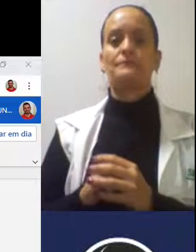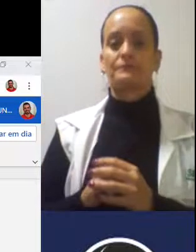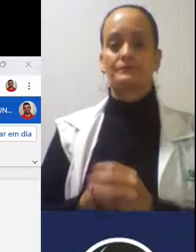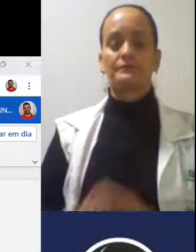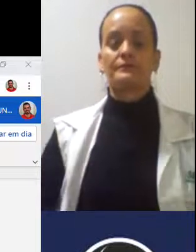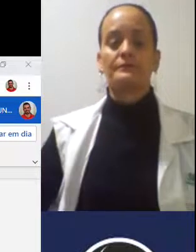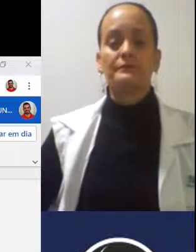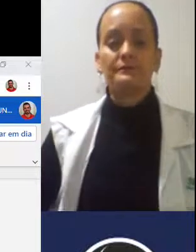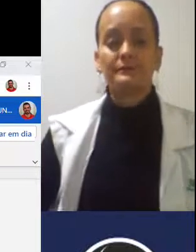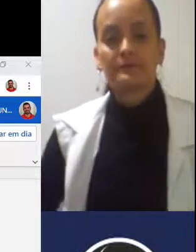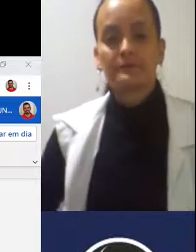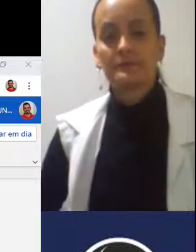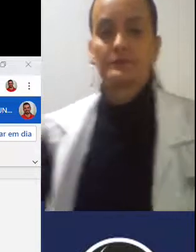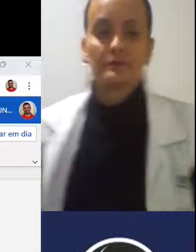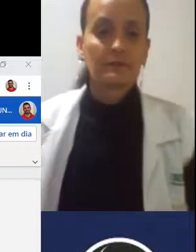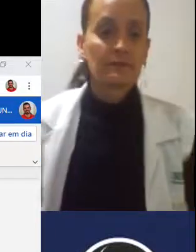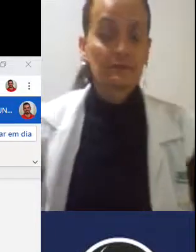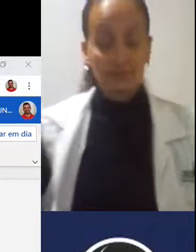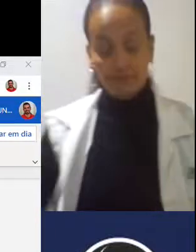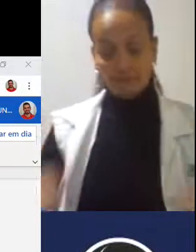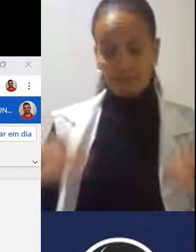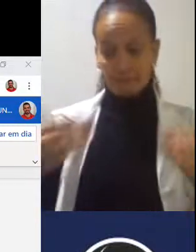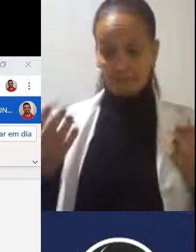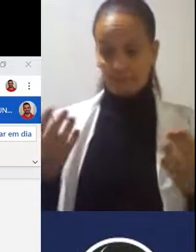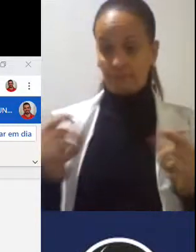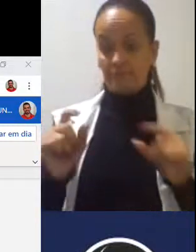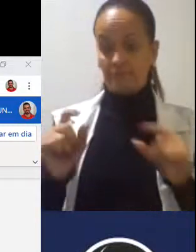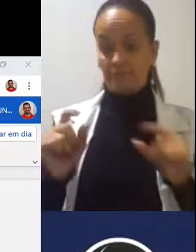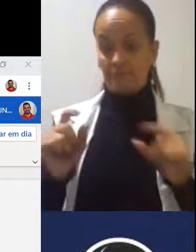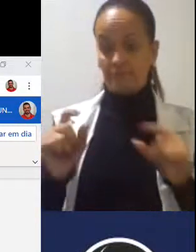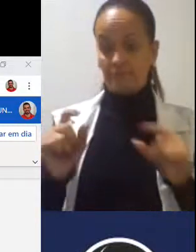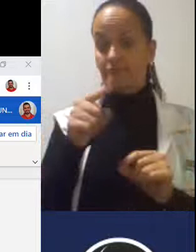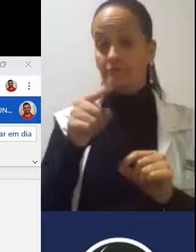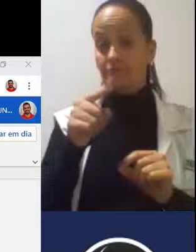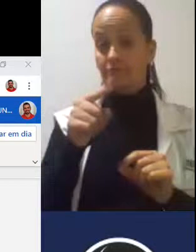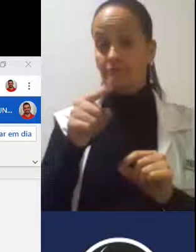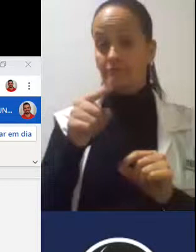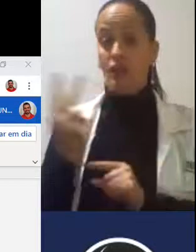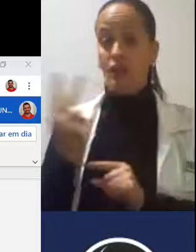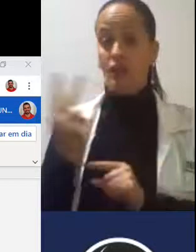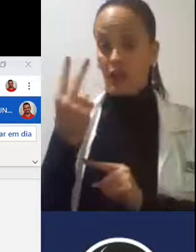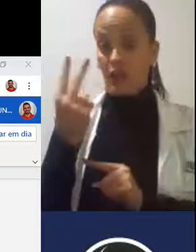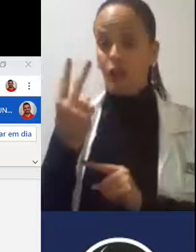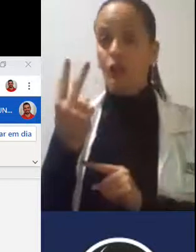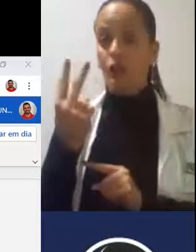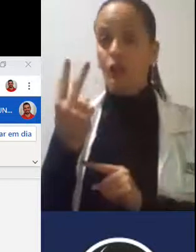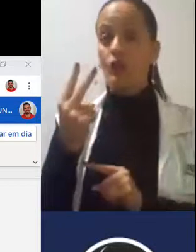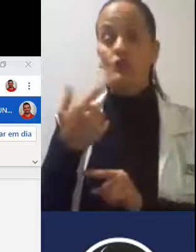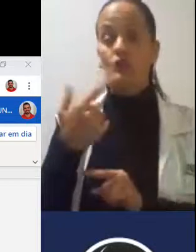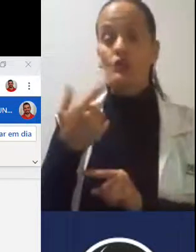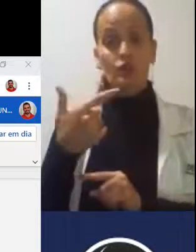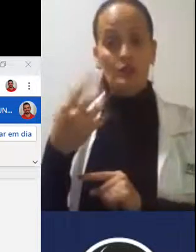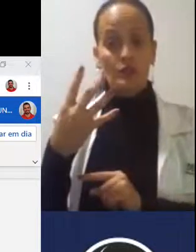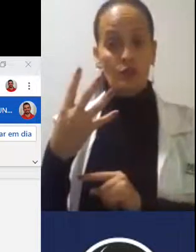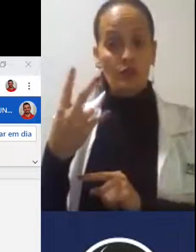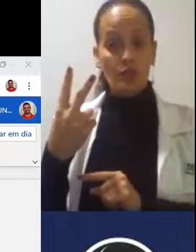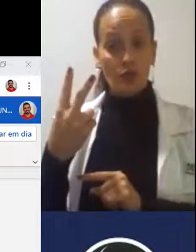exemplo. Ó. Então, na verdade, ó, esse valor de 242 ohms é o valor de cada